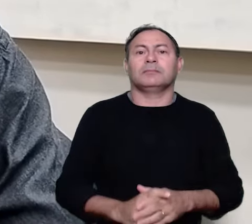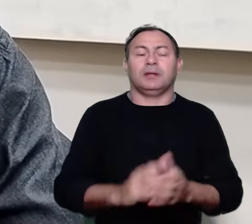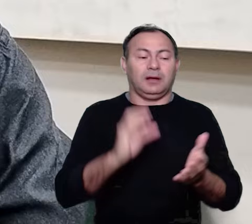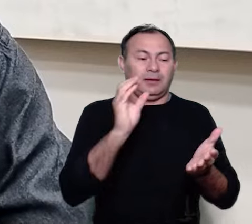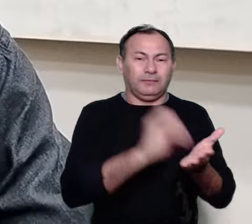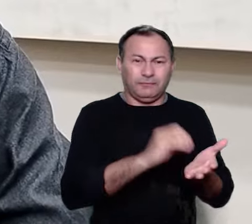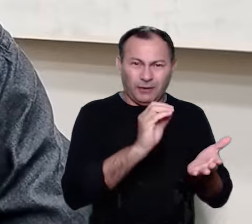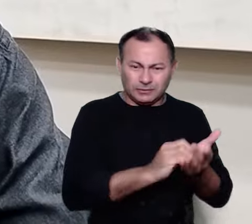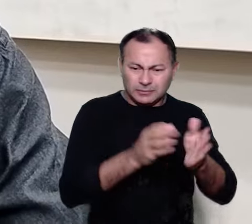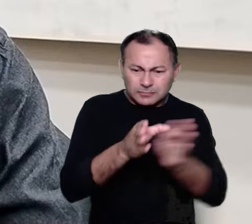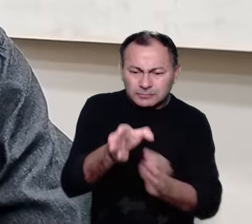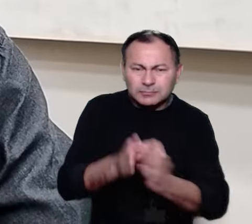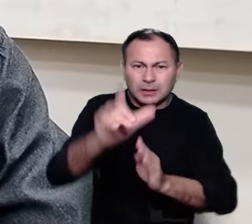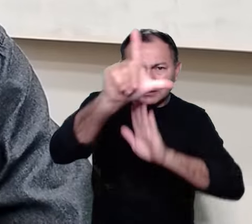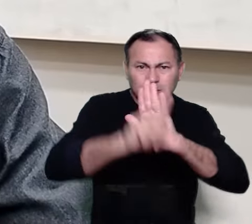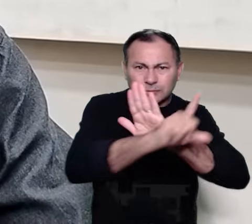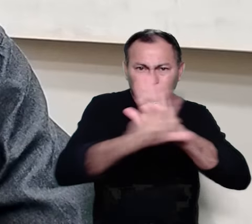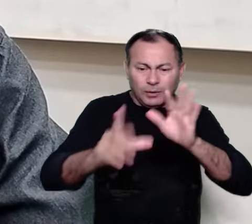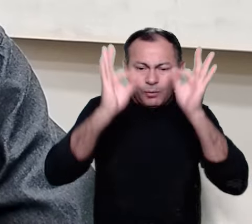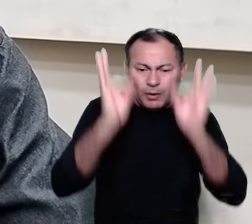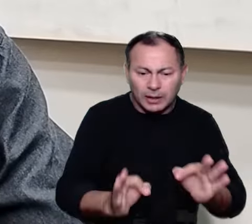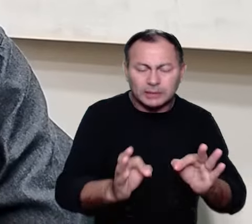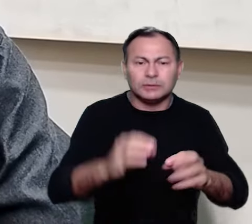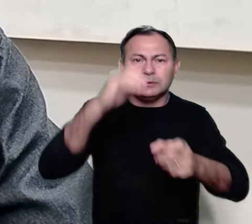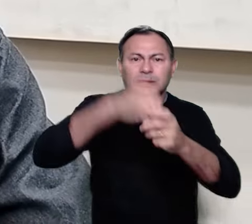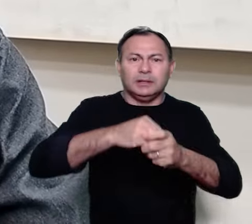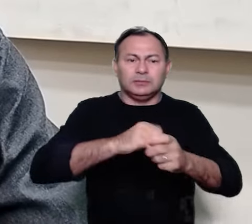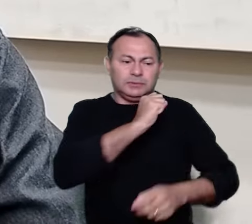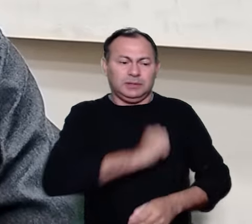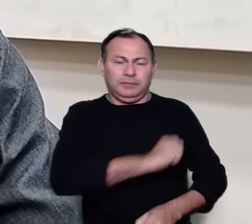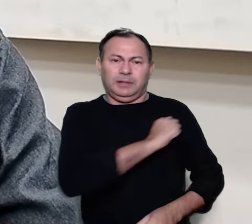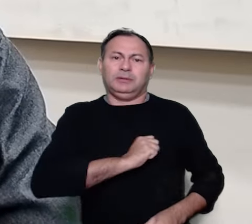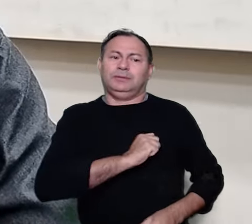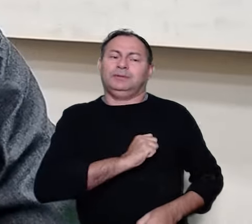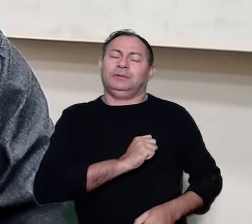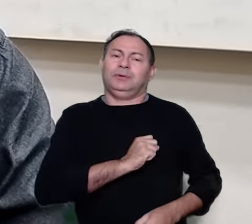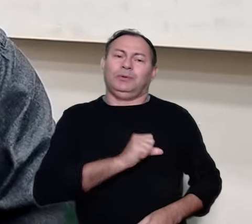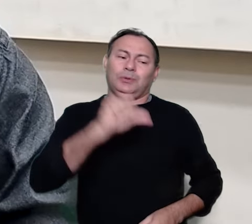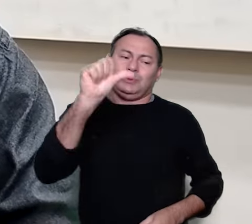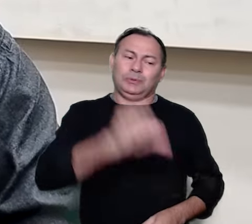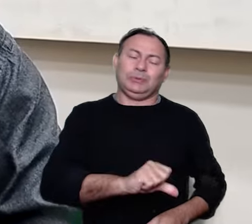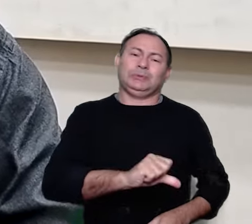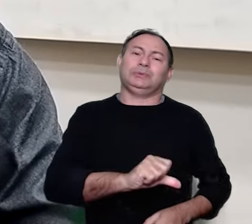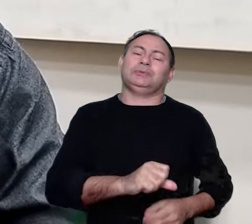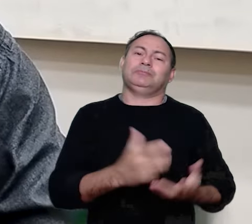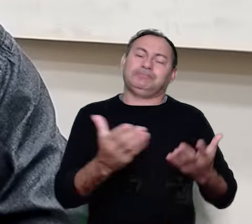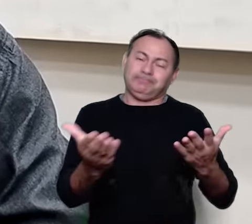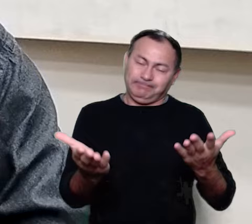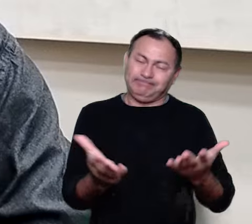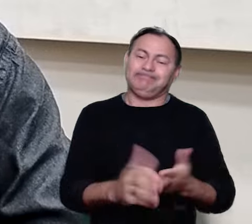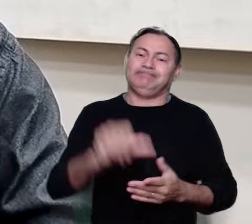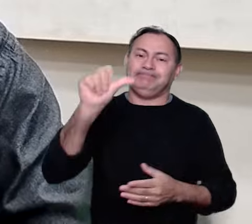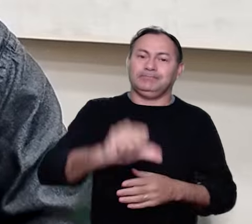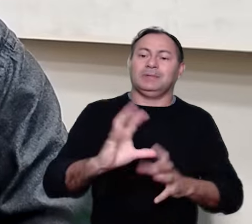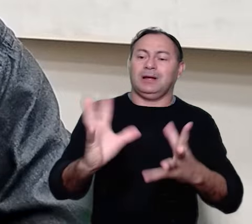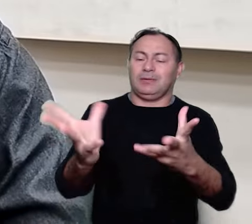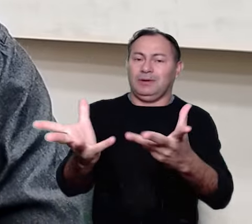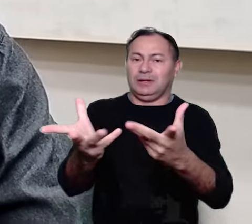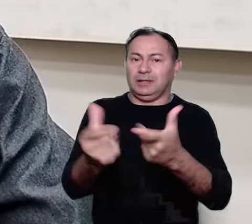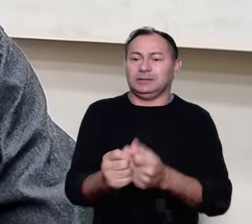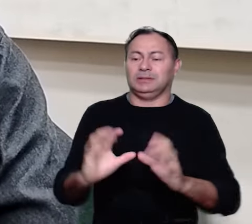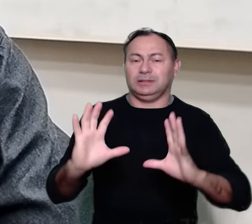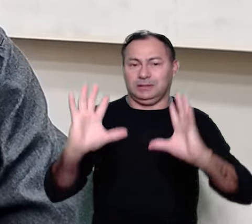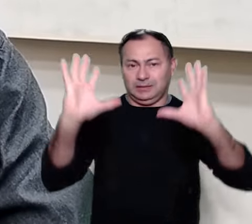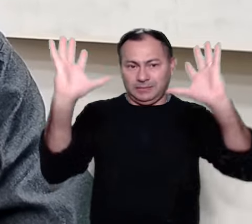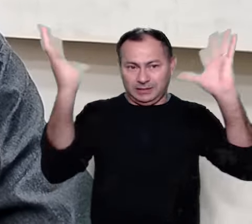A ausência de uma formação litúrgica adequada nos seminários compromete significativamente